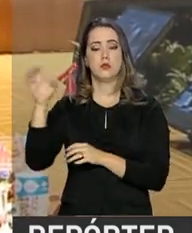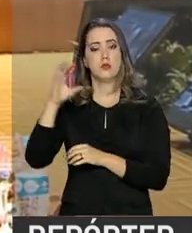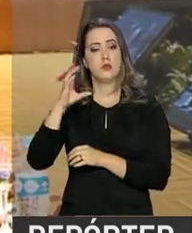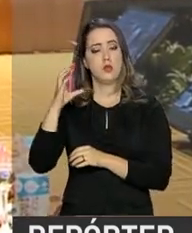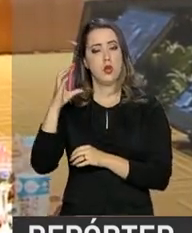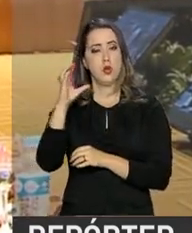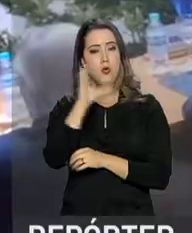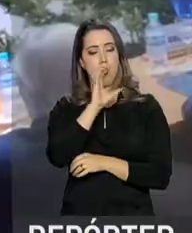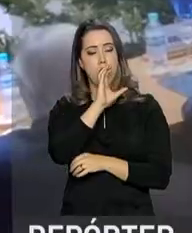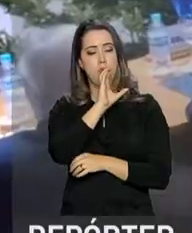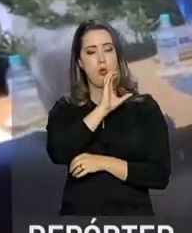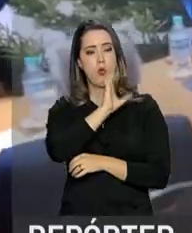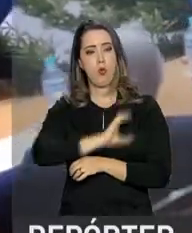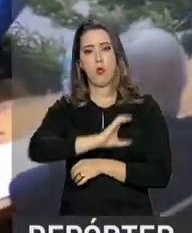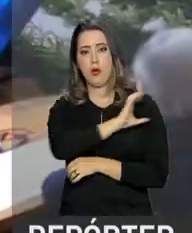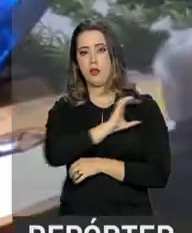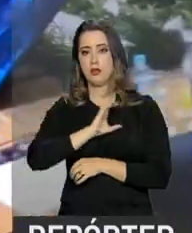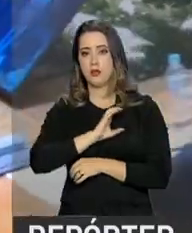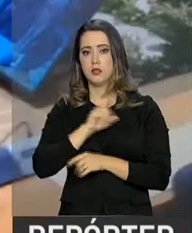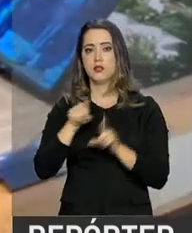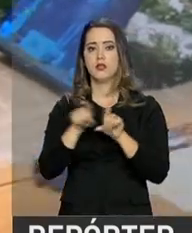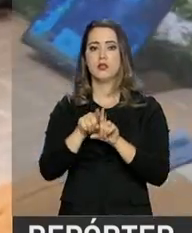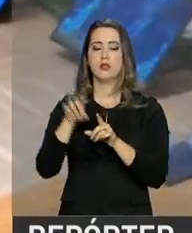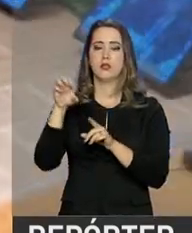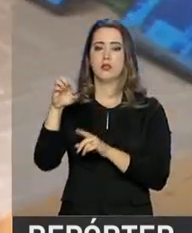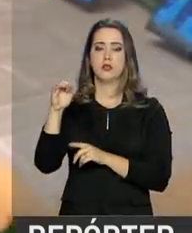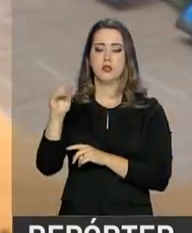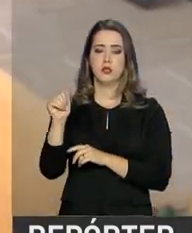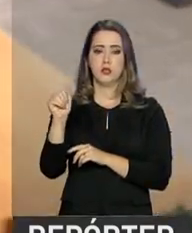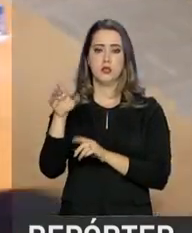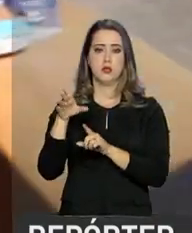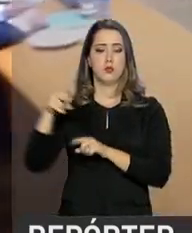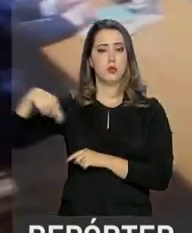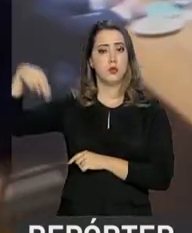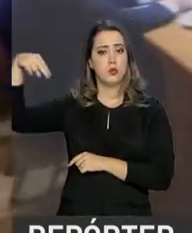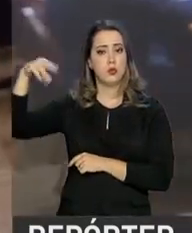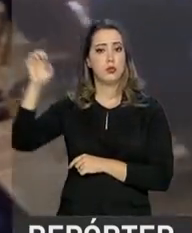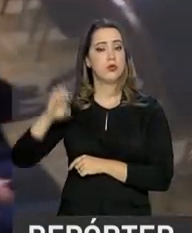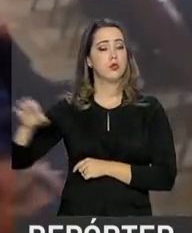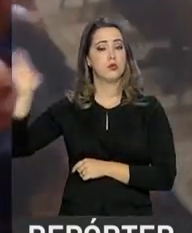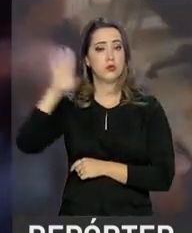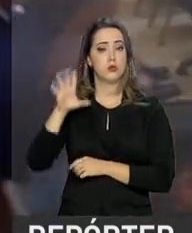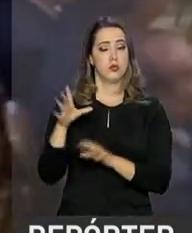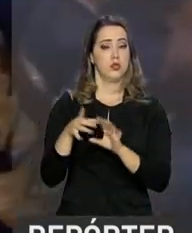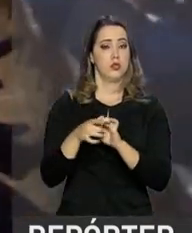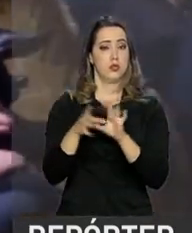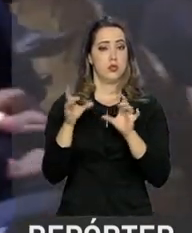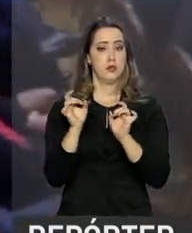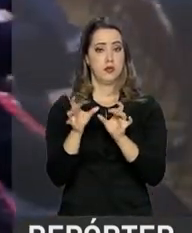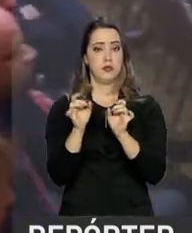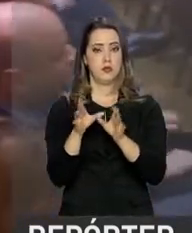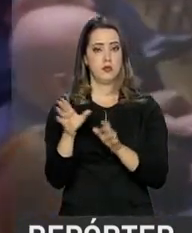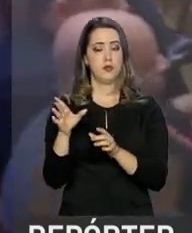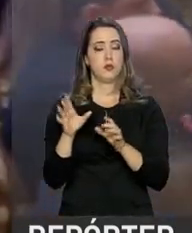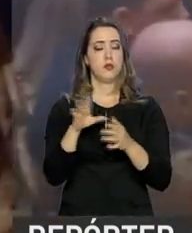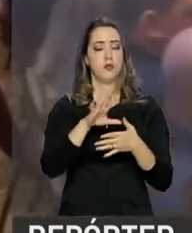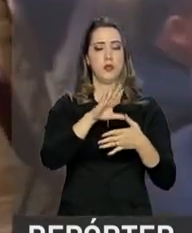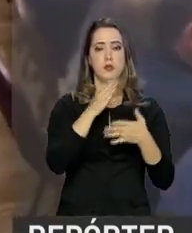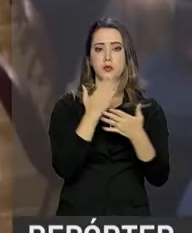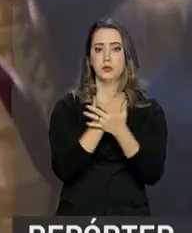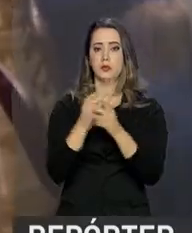e com ft bloco formado por países do norte europeu o acordo para um livre comércio entre mercosul e união européia